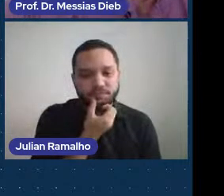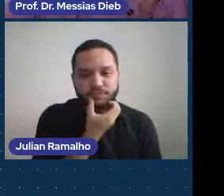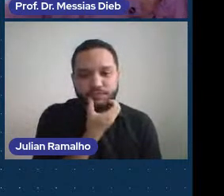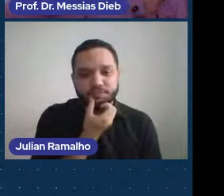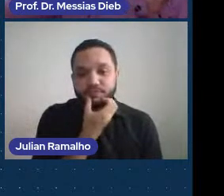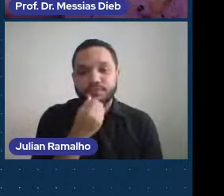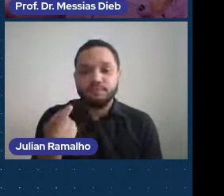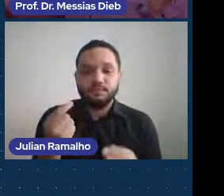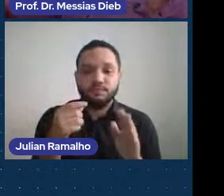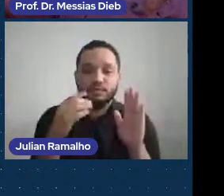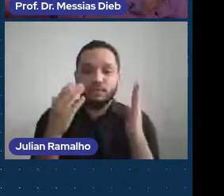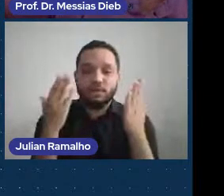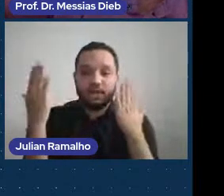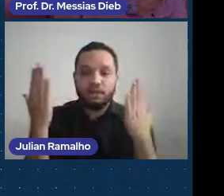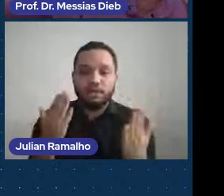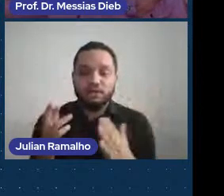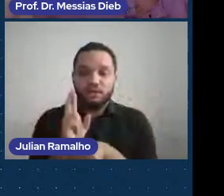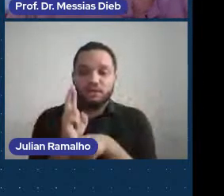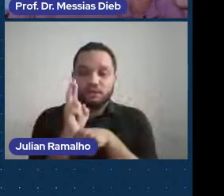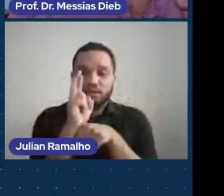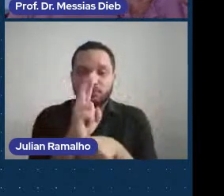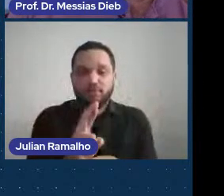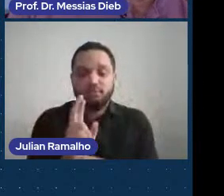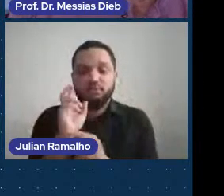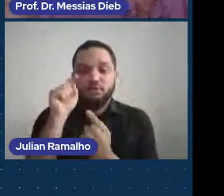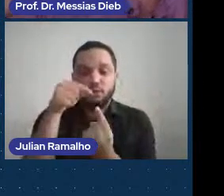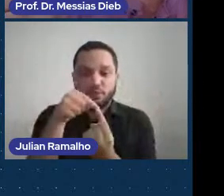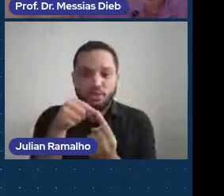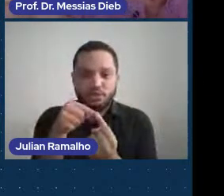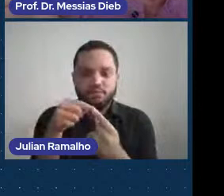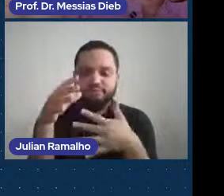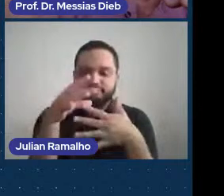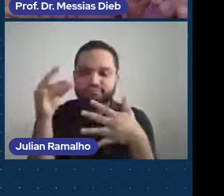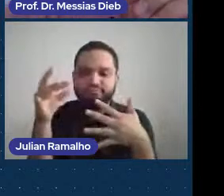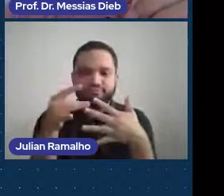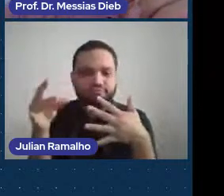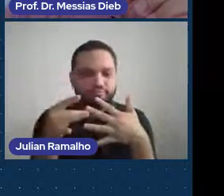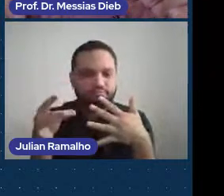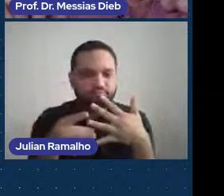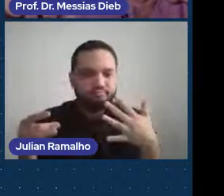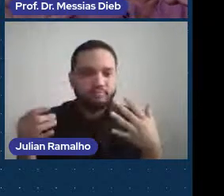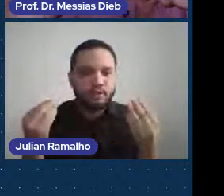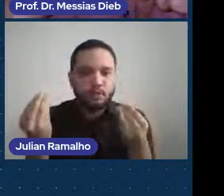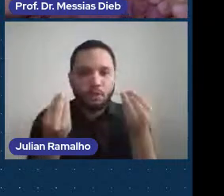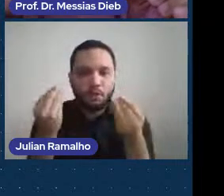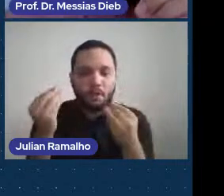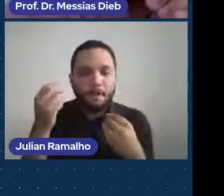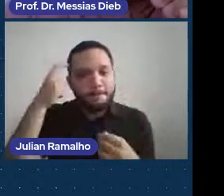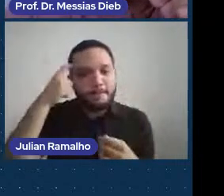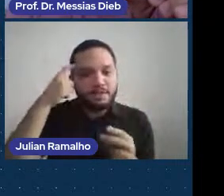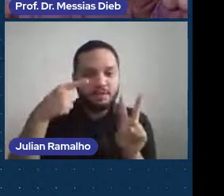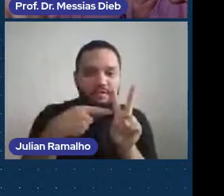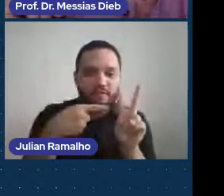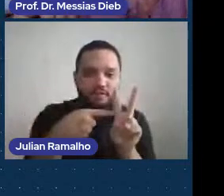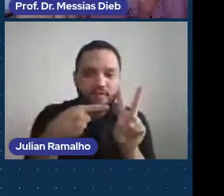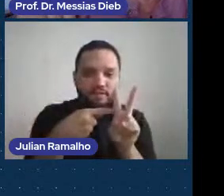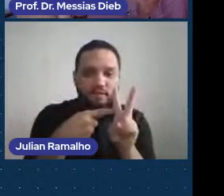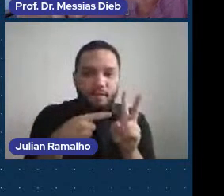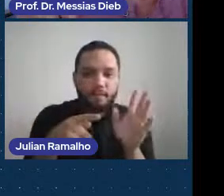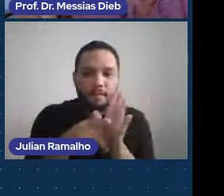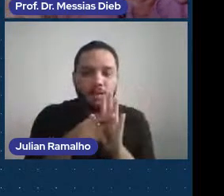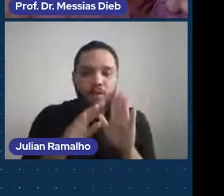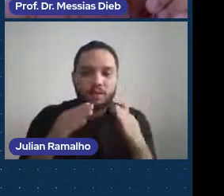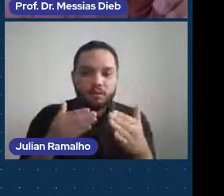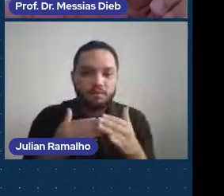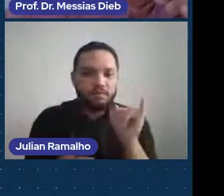a representação em objetivos específicos, aí eu já vou ter que pensar em verbos de ação mais específica, como,